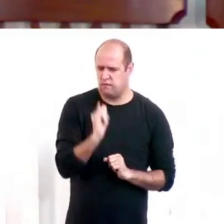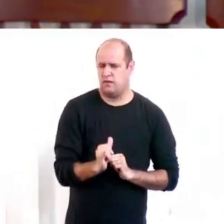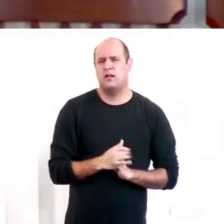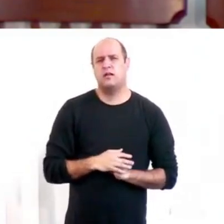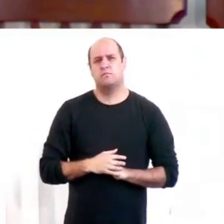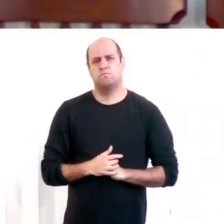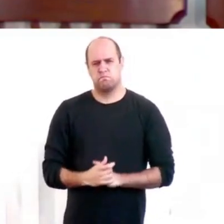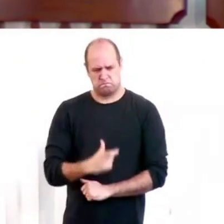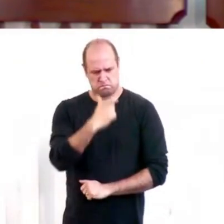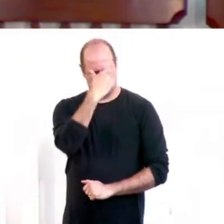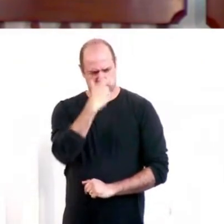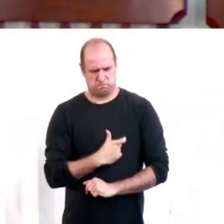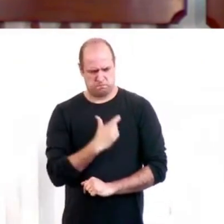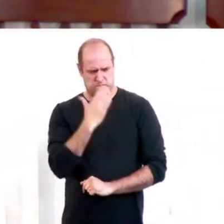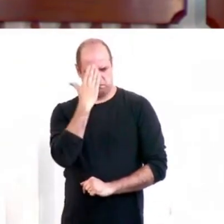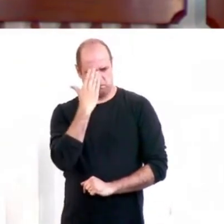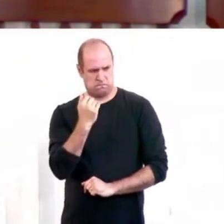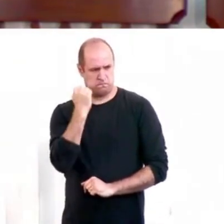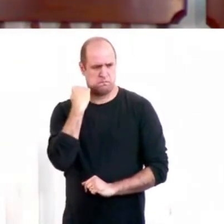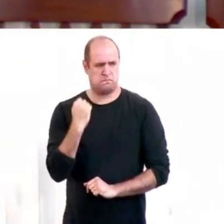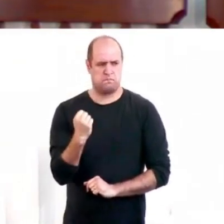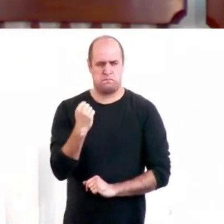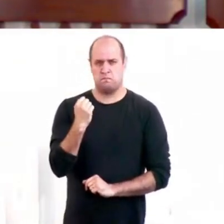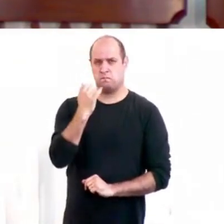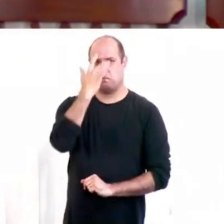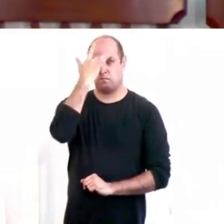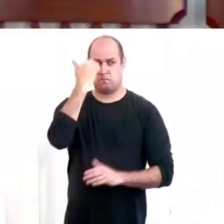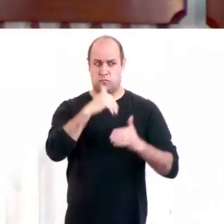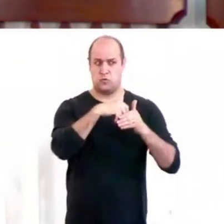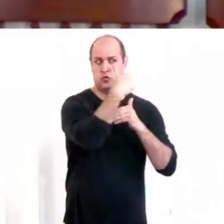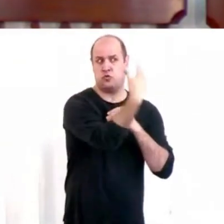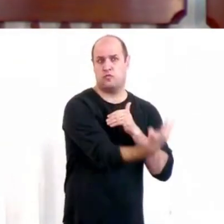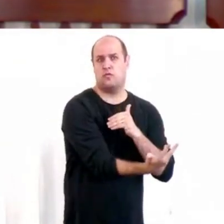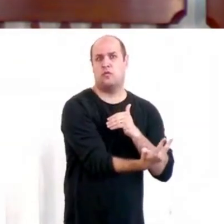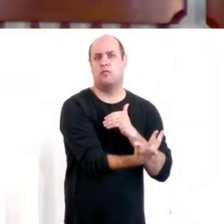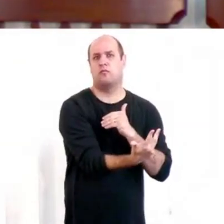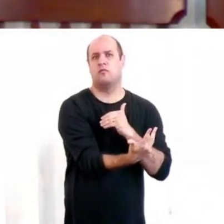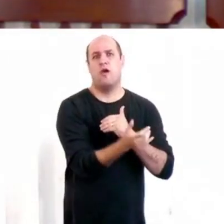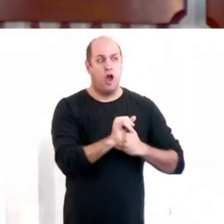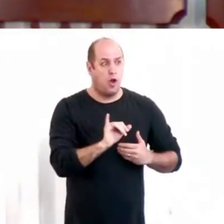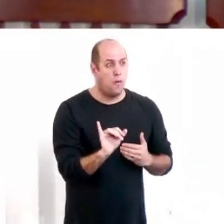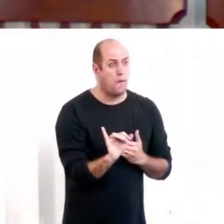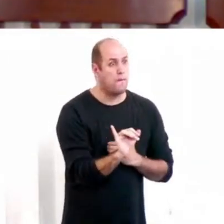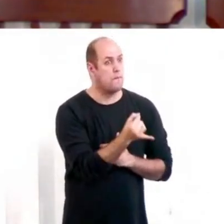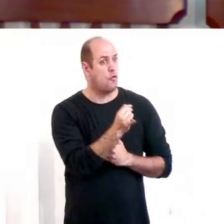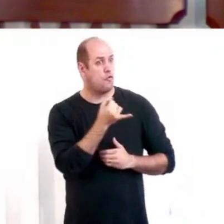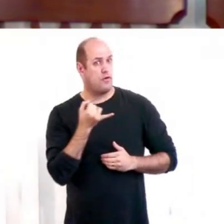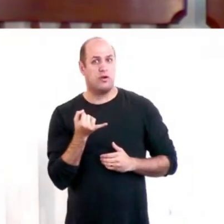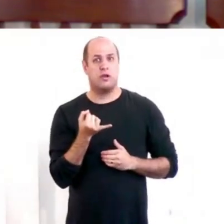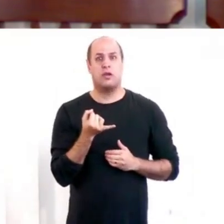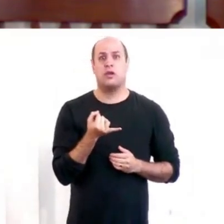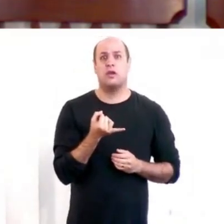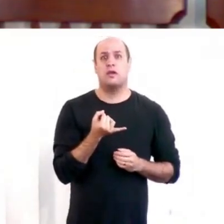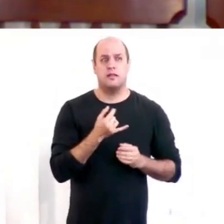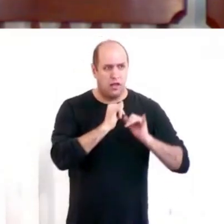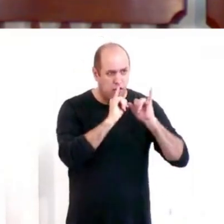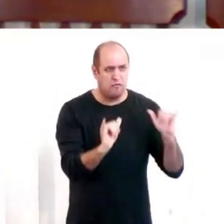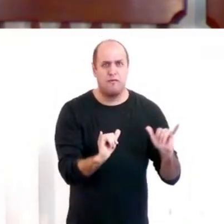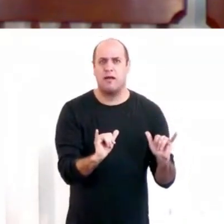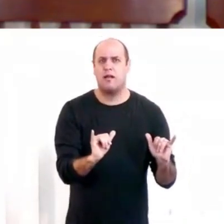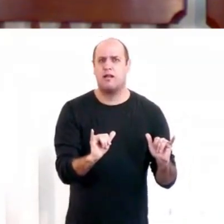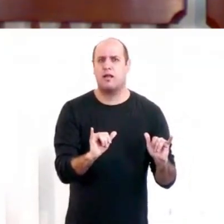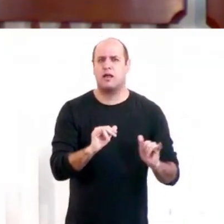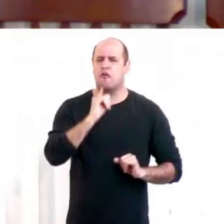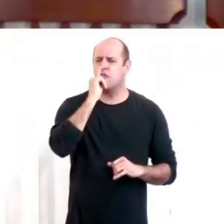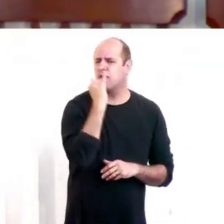com sabedoria para os que são de fora, aproveitai as oportunidades, a vossa palavra